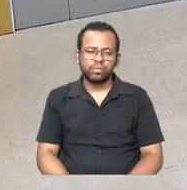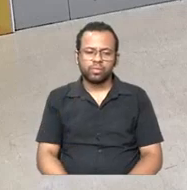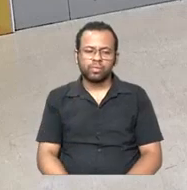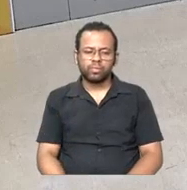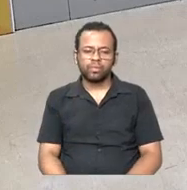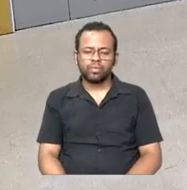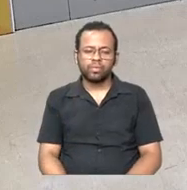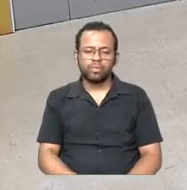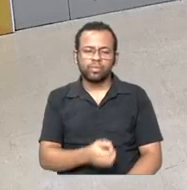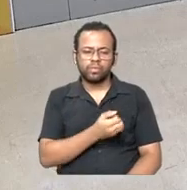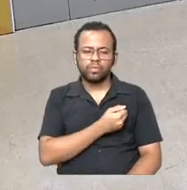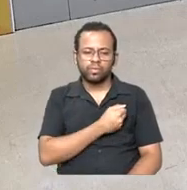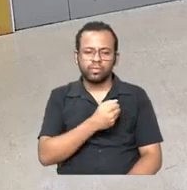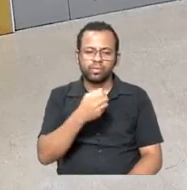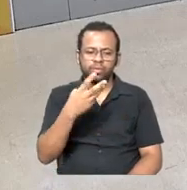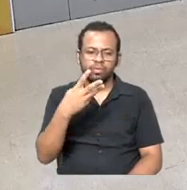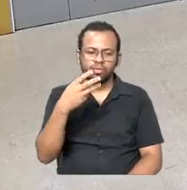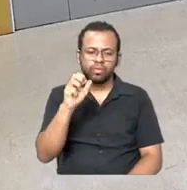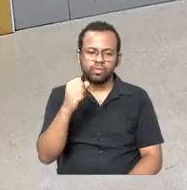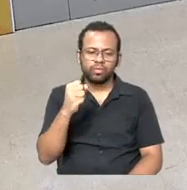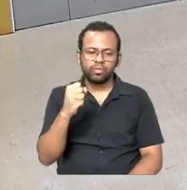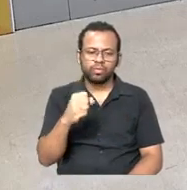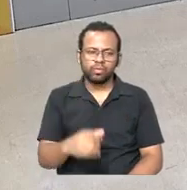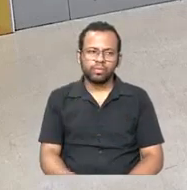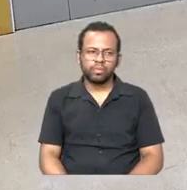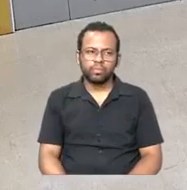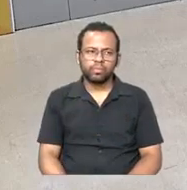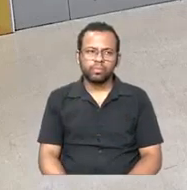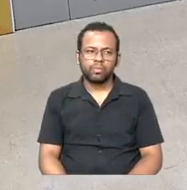e agora 38 38